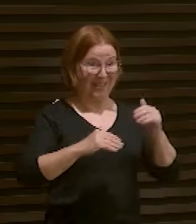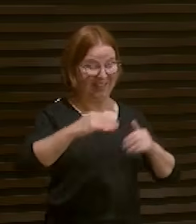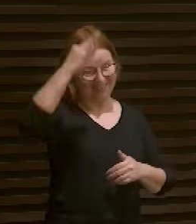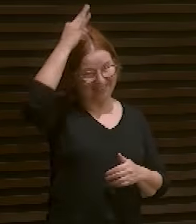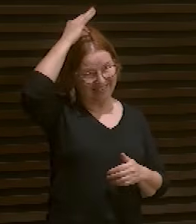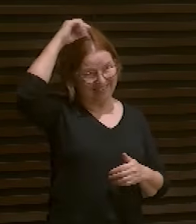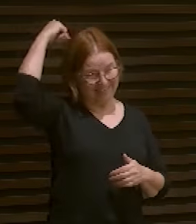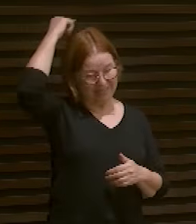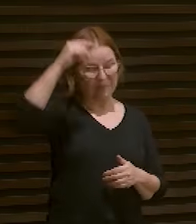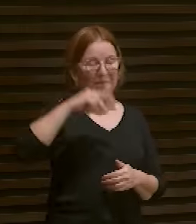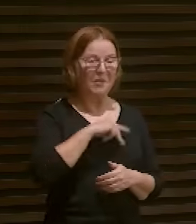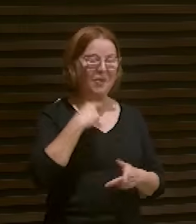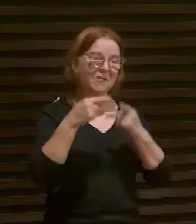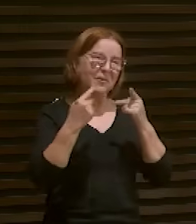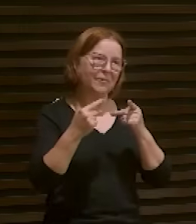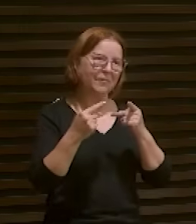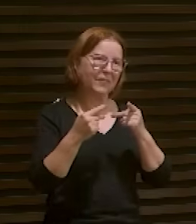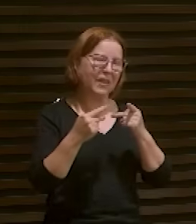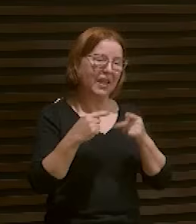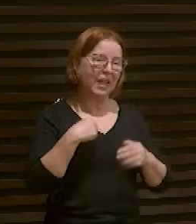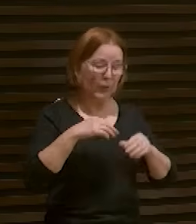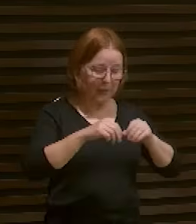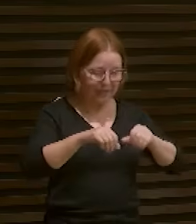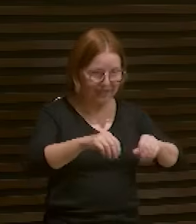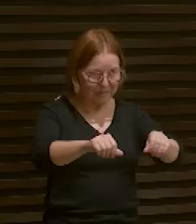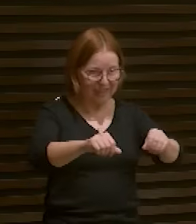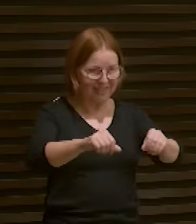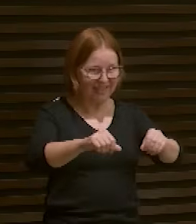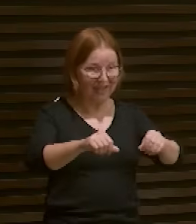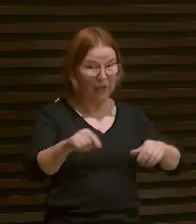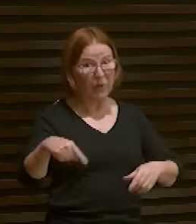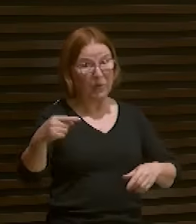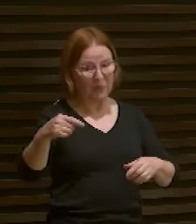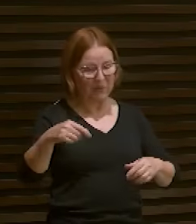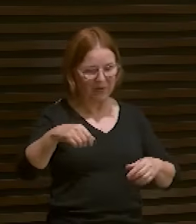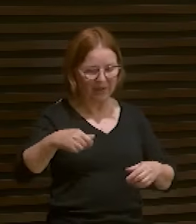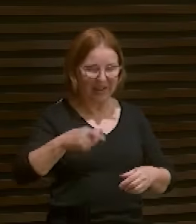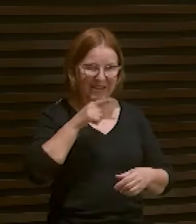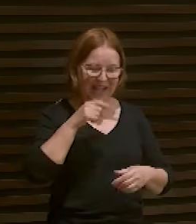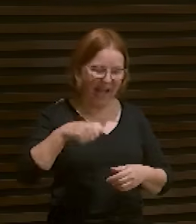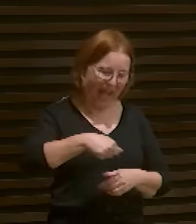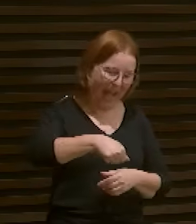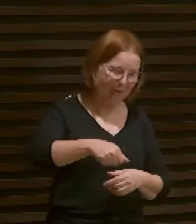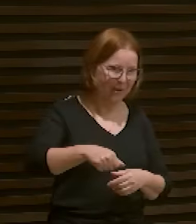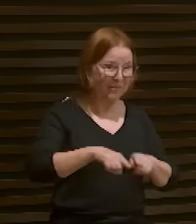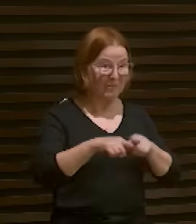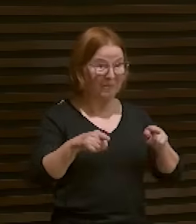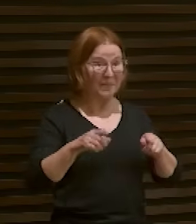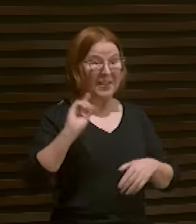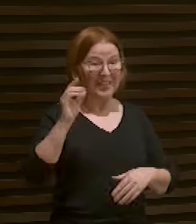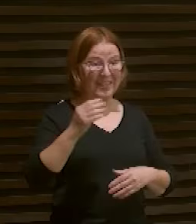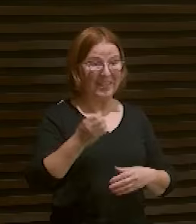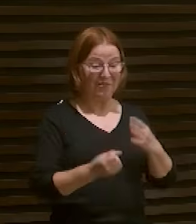eu plantei, Apolo regou, mas quem dá o crescimento é Deus. Nem o que planta Paulo tem valor